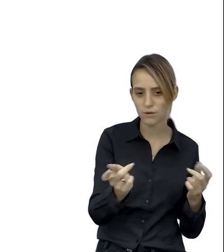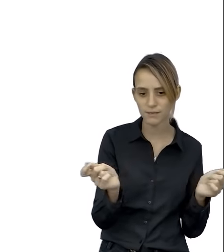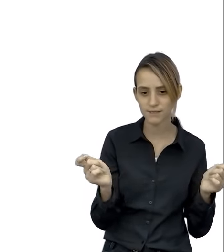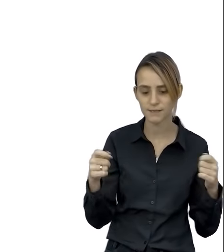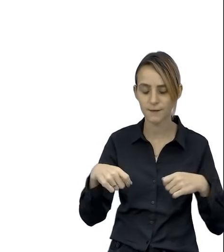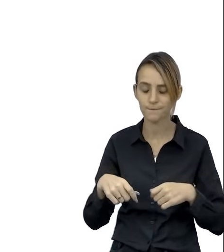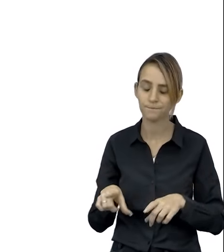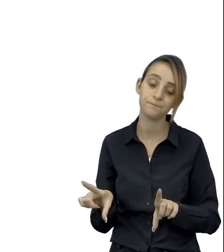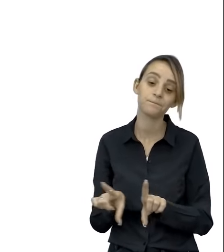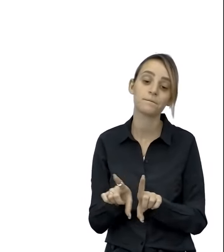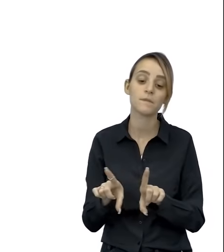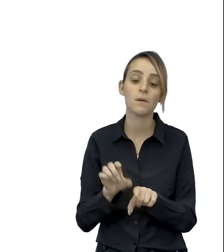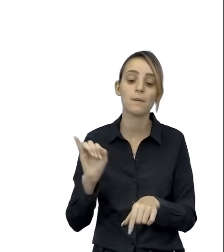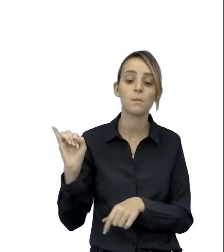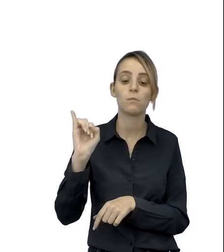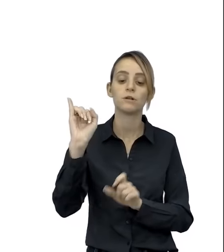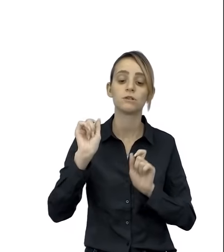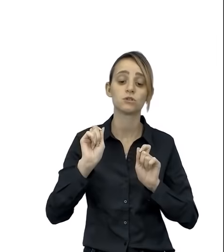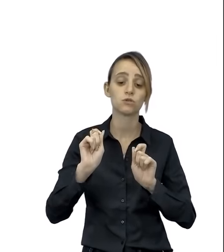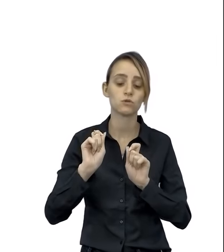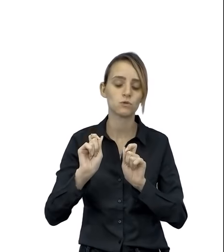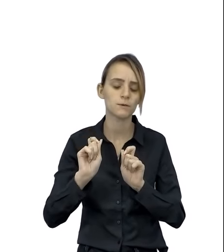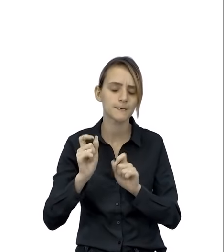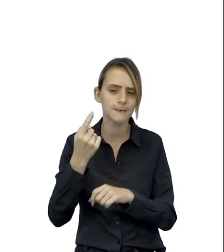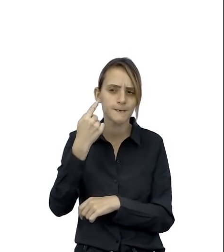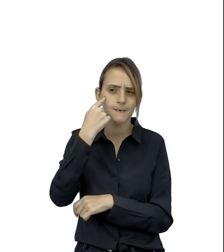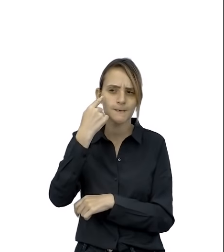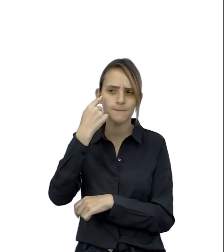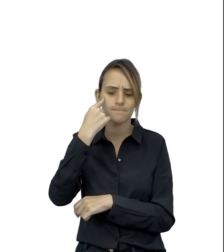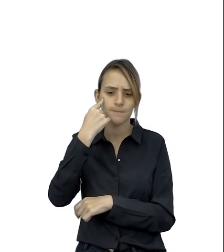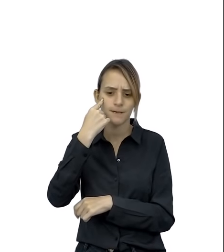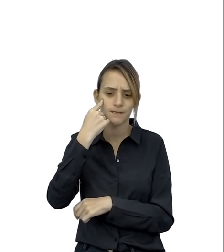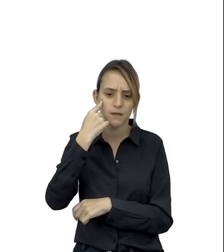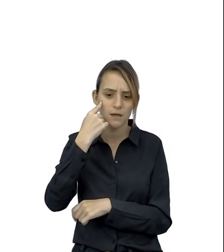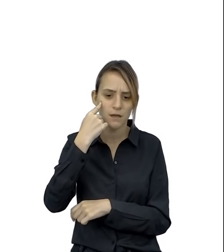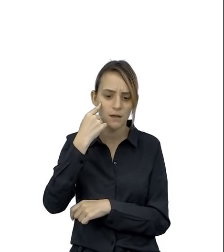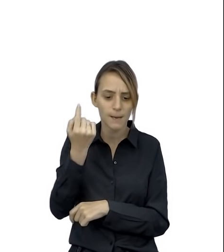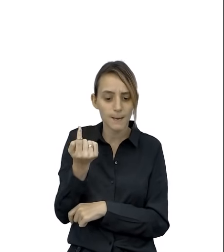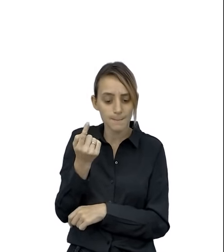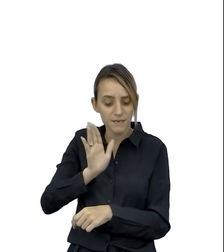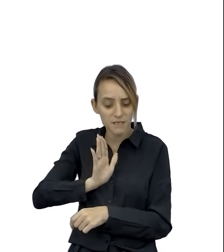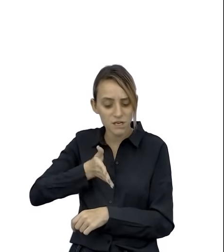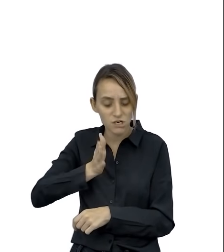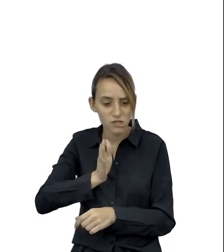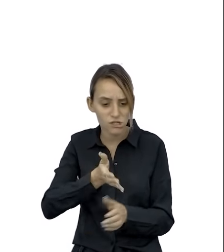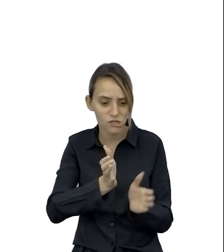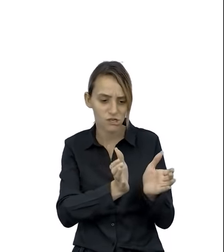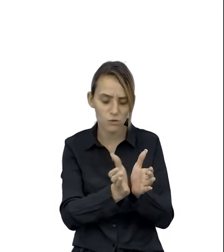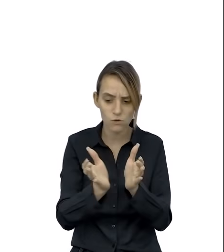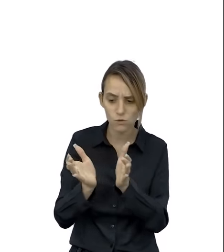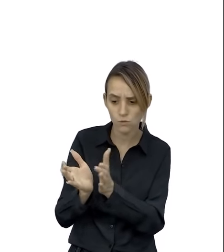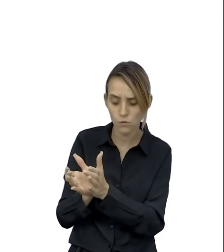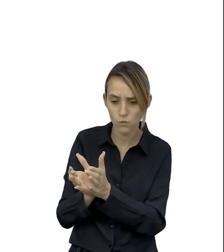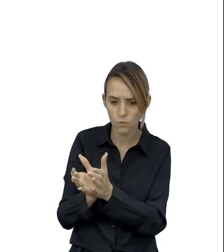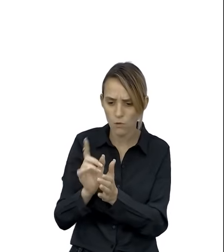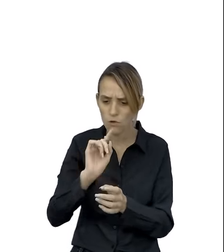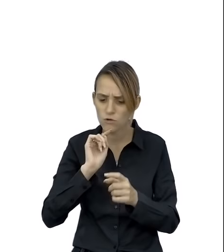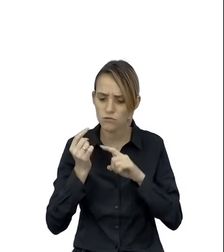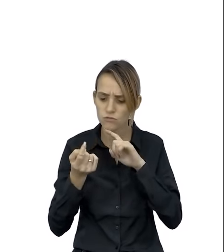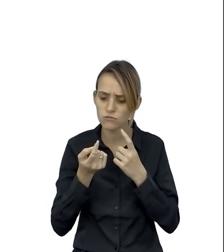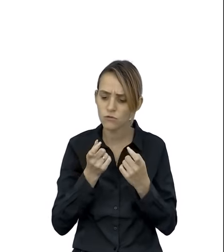será também necessário um estudo para que vocês marquem as dúvidas do grupo, né, do grupo de primeiro ano,